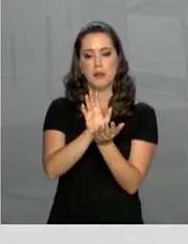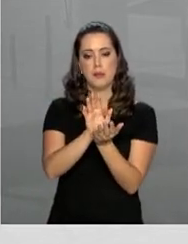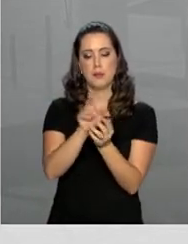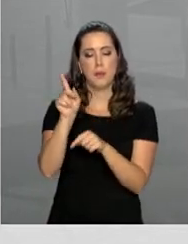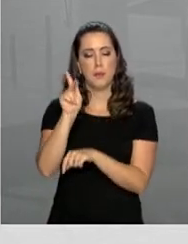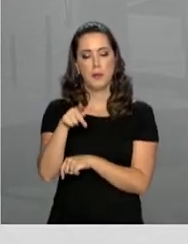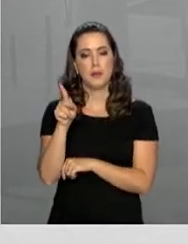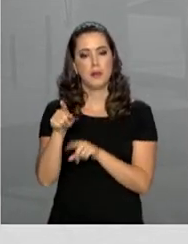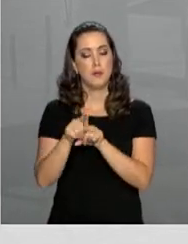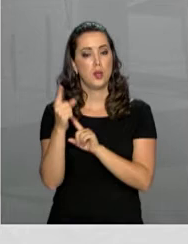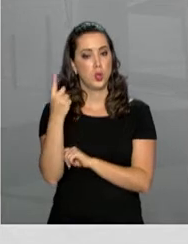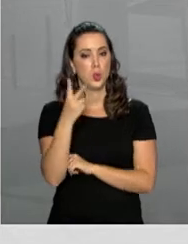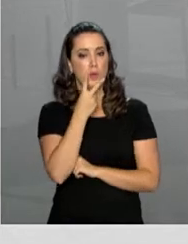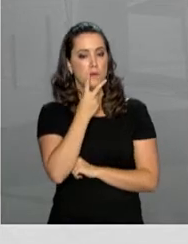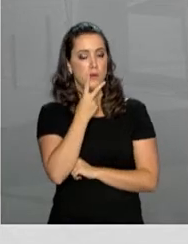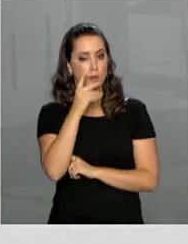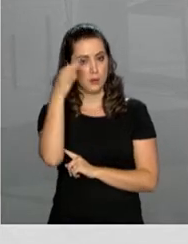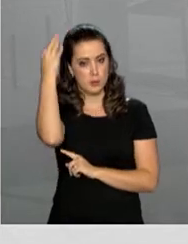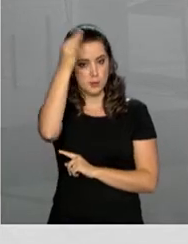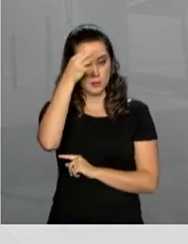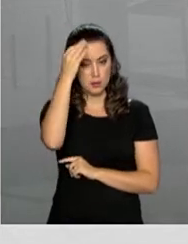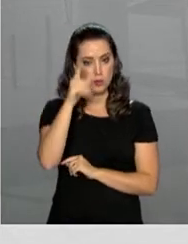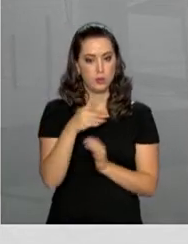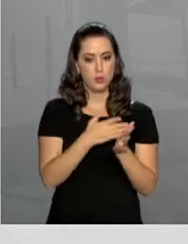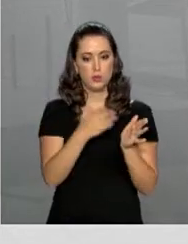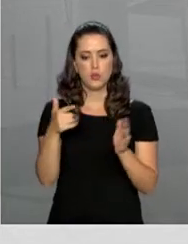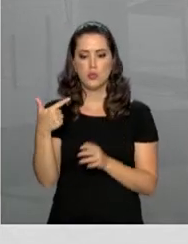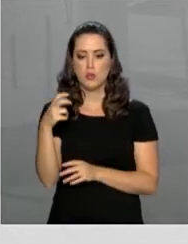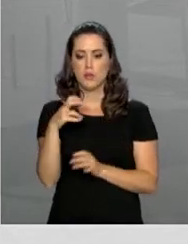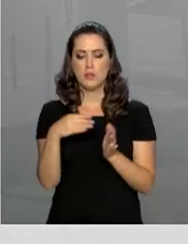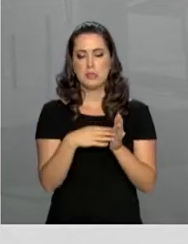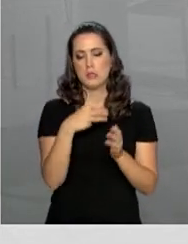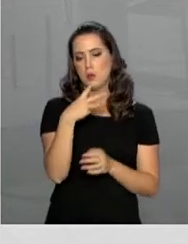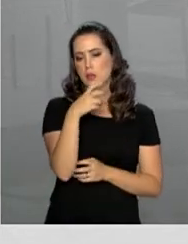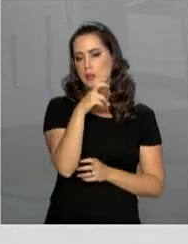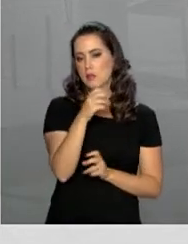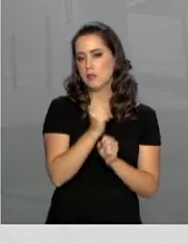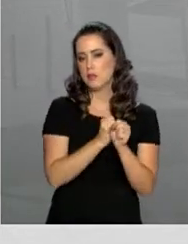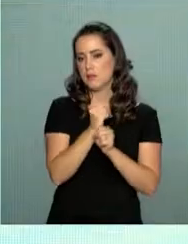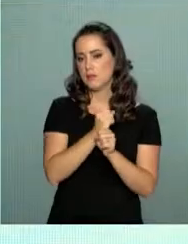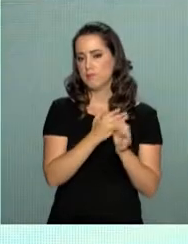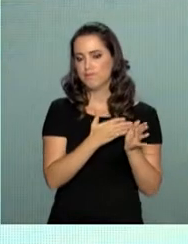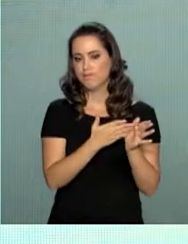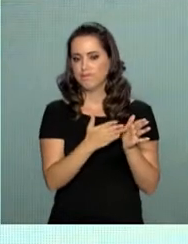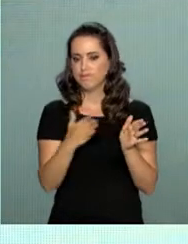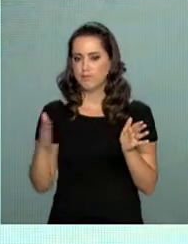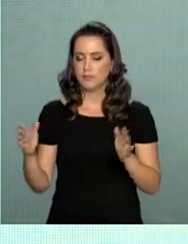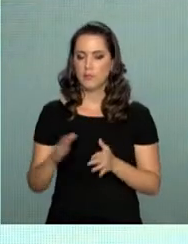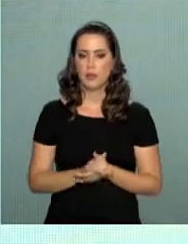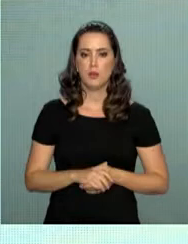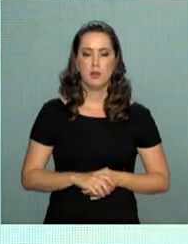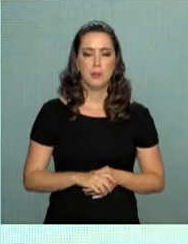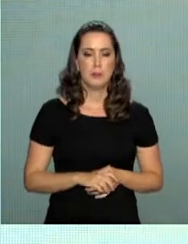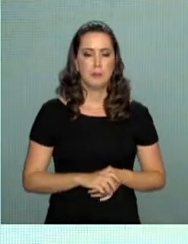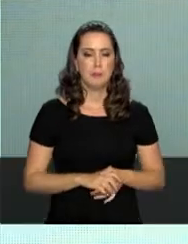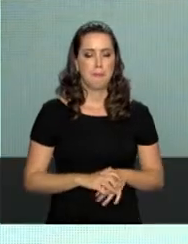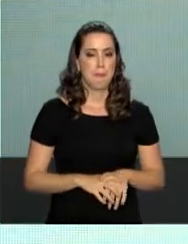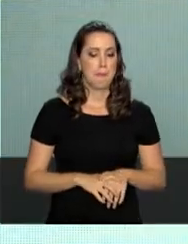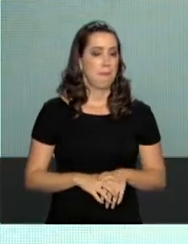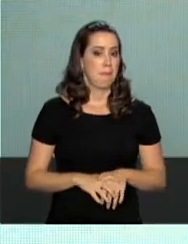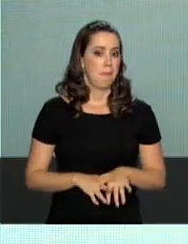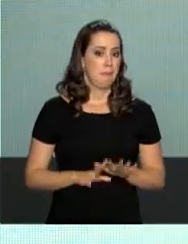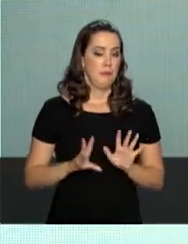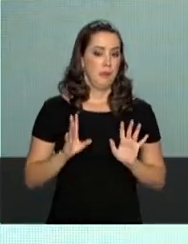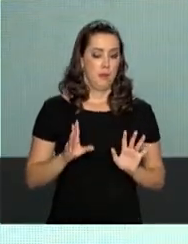Santo. Os prazos variam entre 25 anos e 35 anos. Podemos olhar para trás e assegurar que